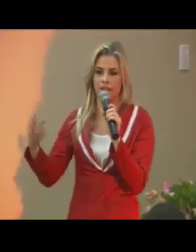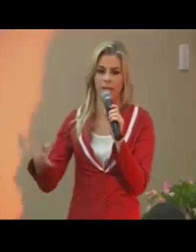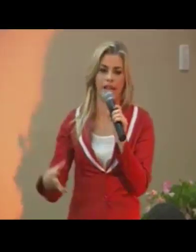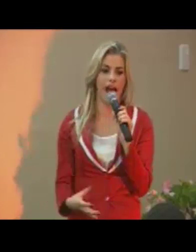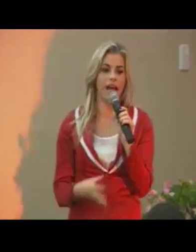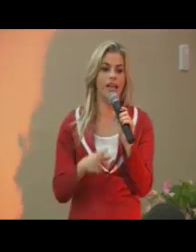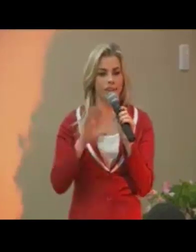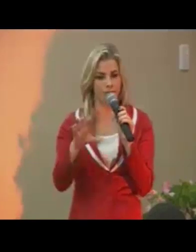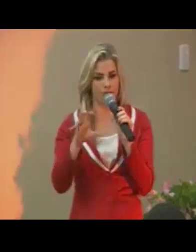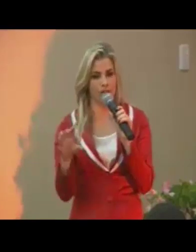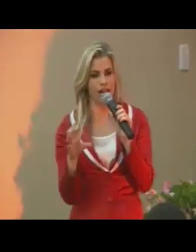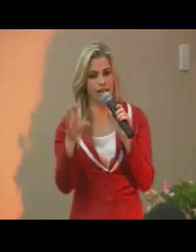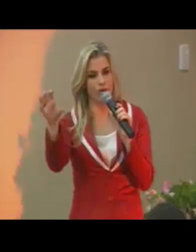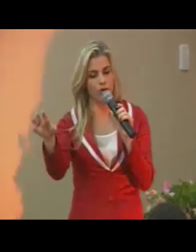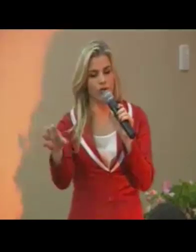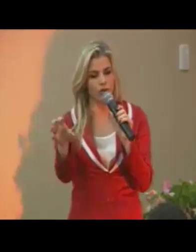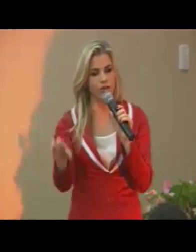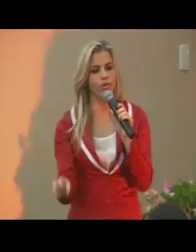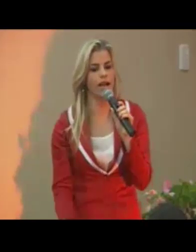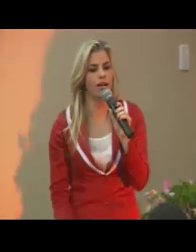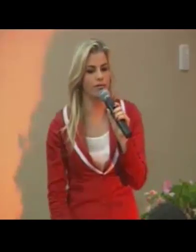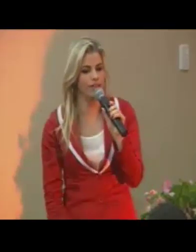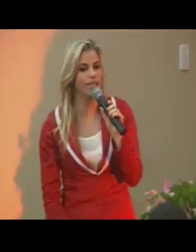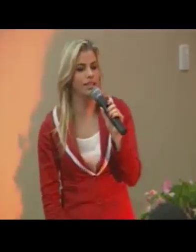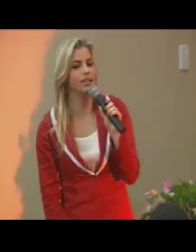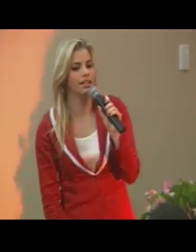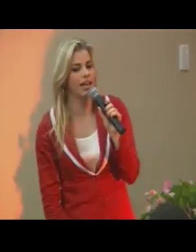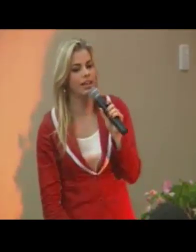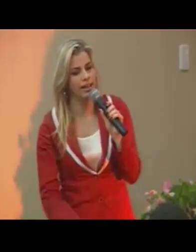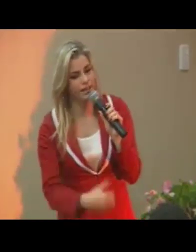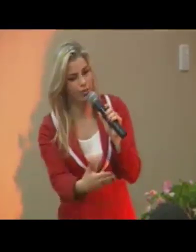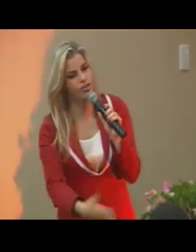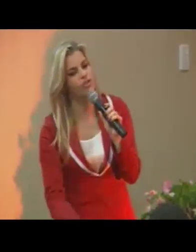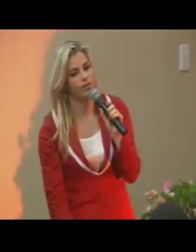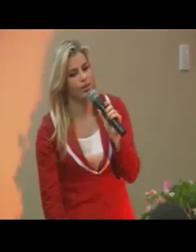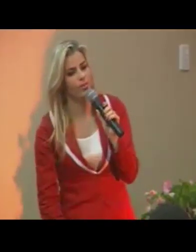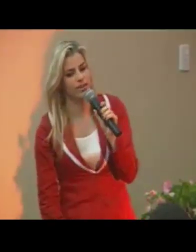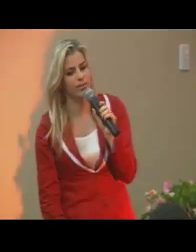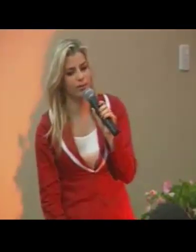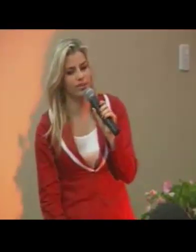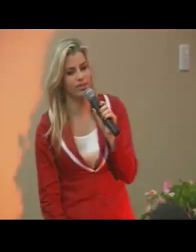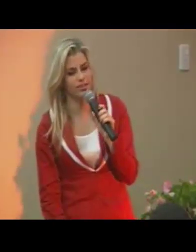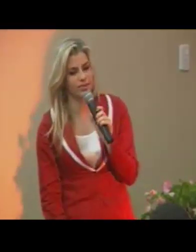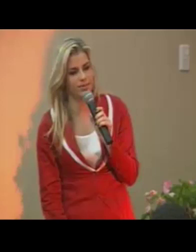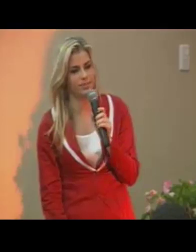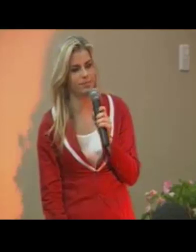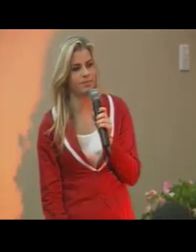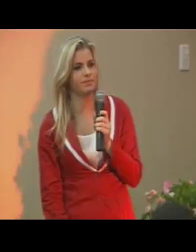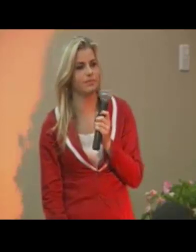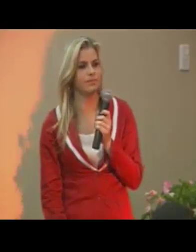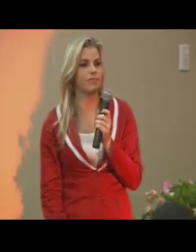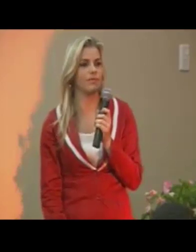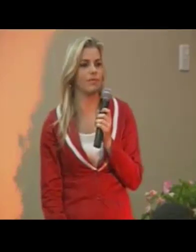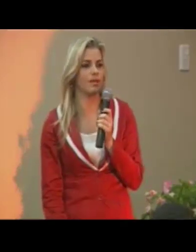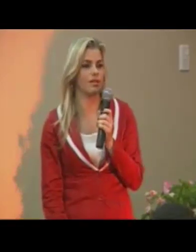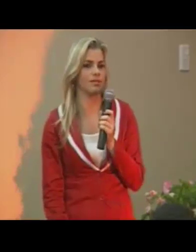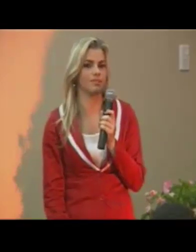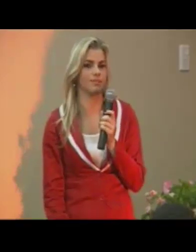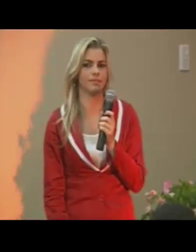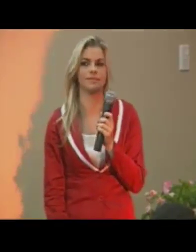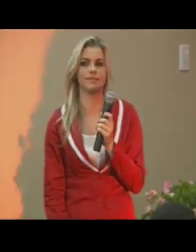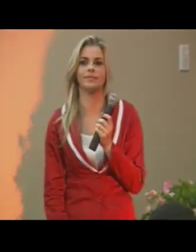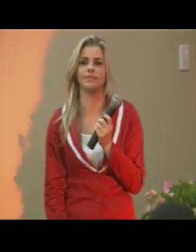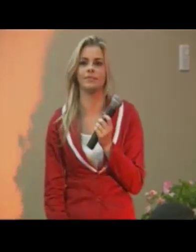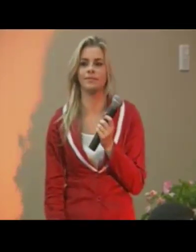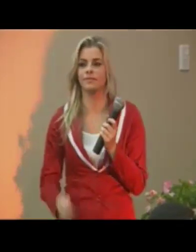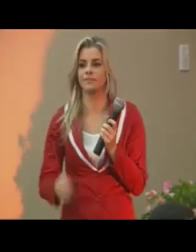identificar quais as escolas que a gente vai trabalhar. Então a gente está ainda construindo a caravana, né, e aí depois a gente faz o repasse para vocês.